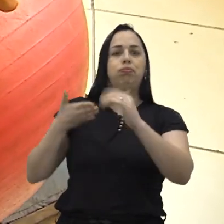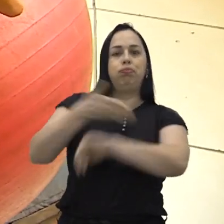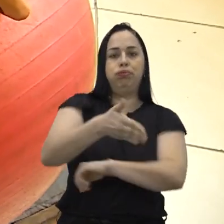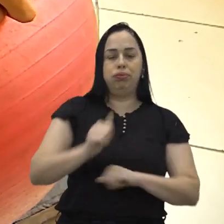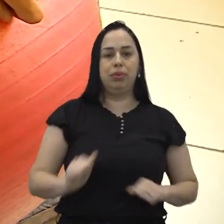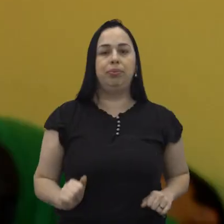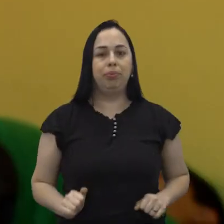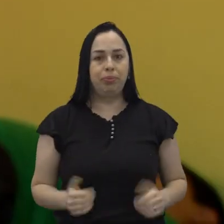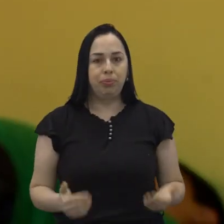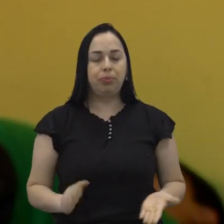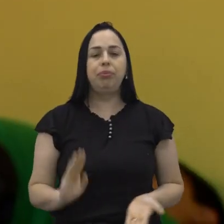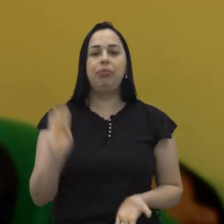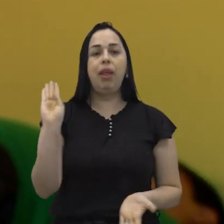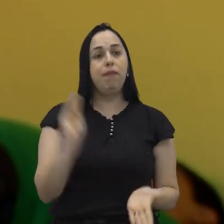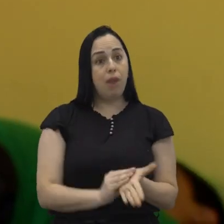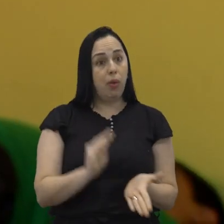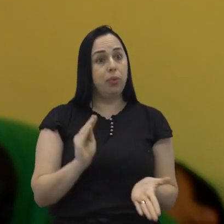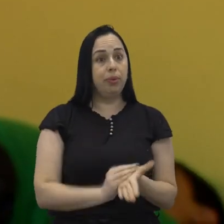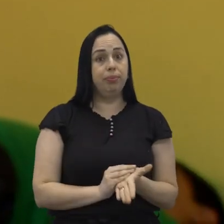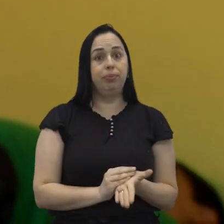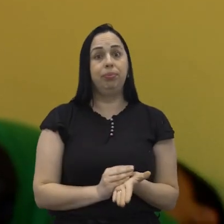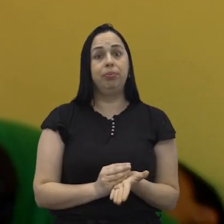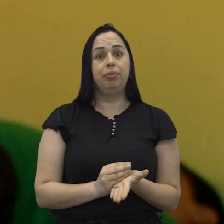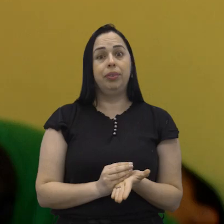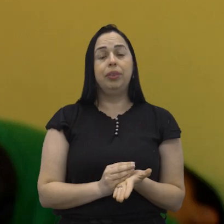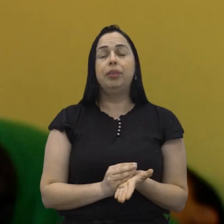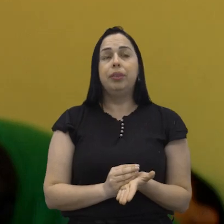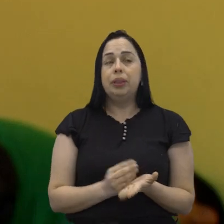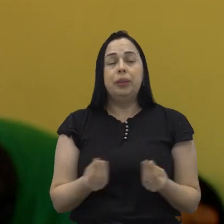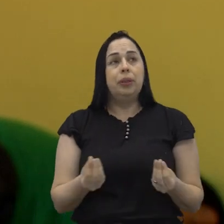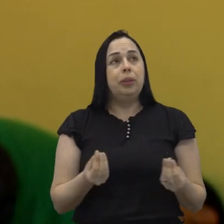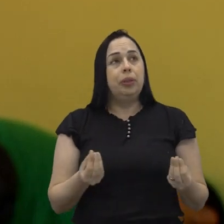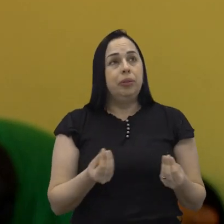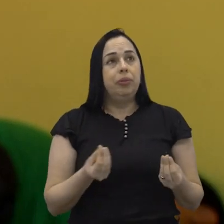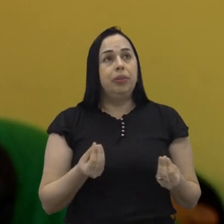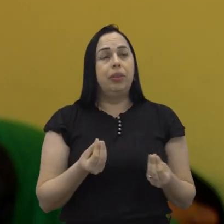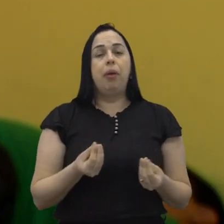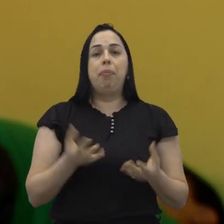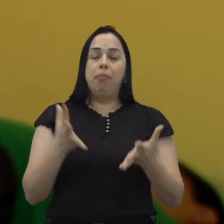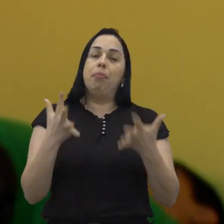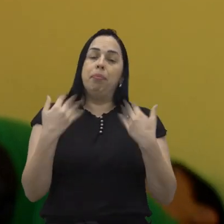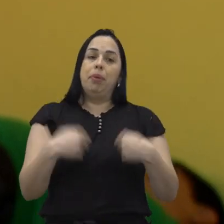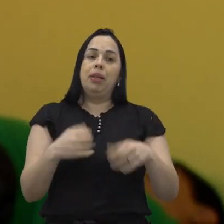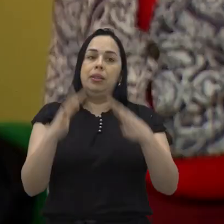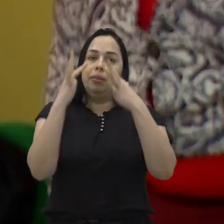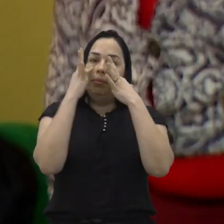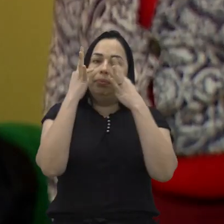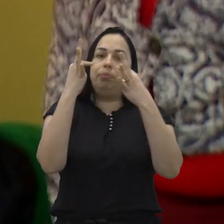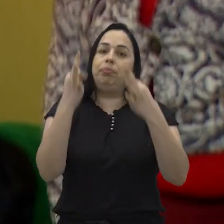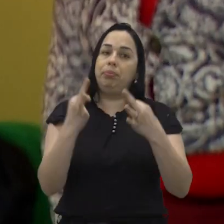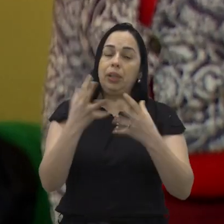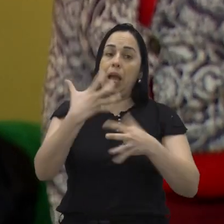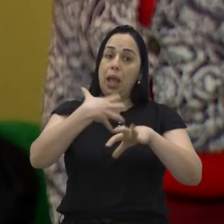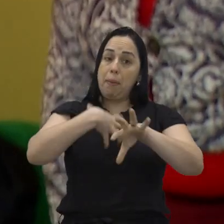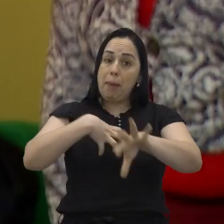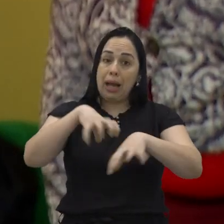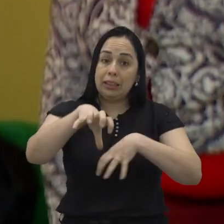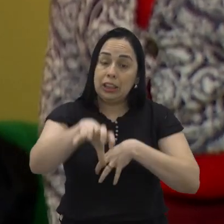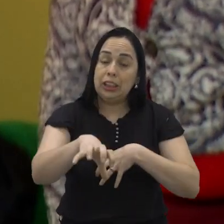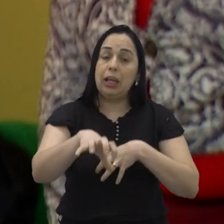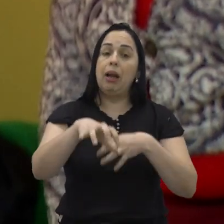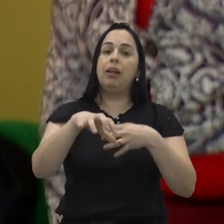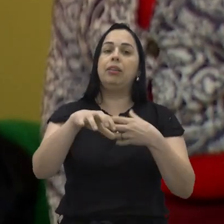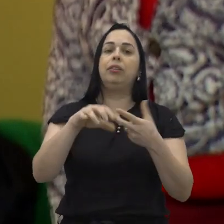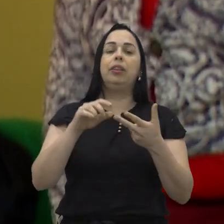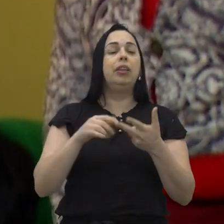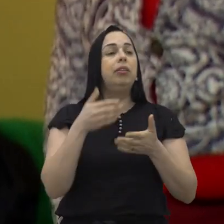pelo caminho. E que falta é ter um pouco mais de atenção, empatia, ver o que está